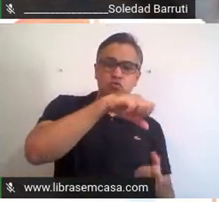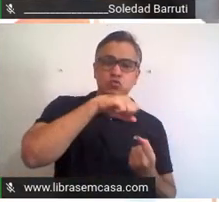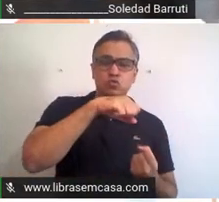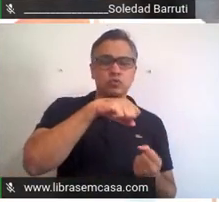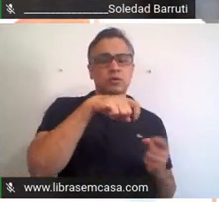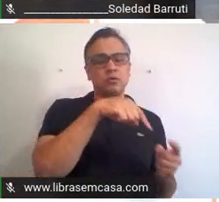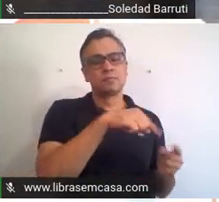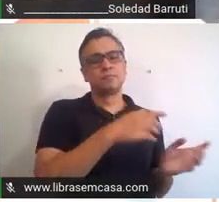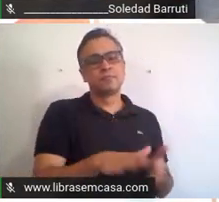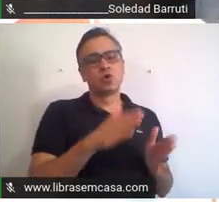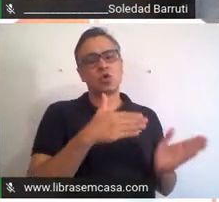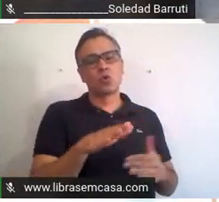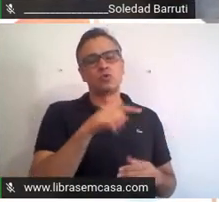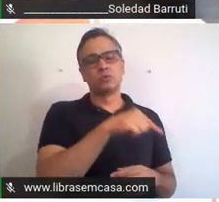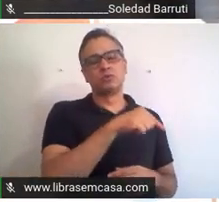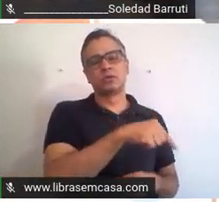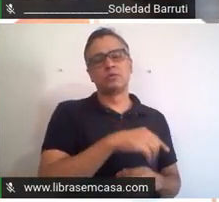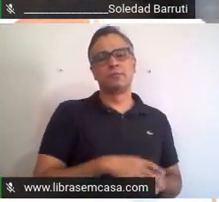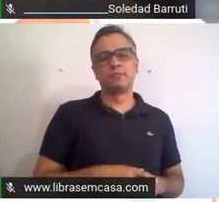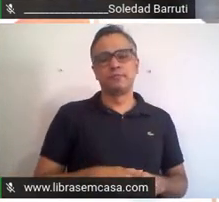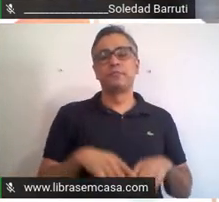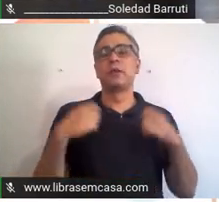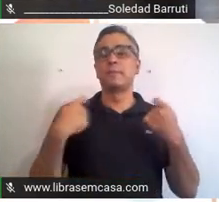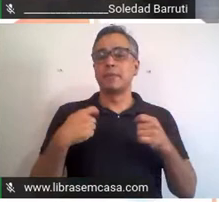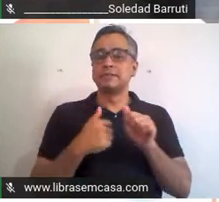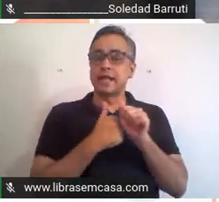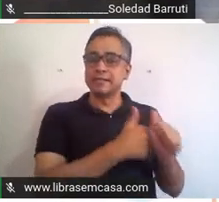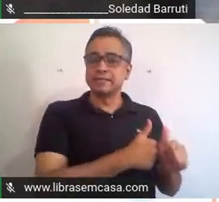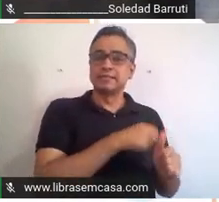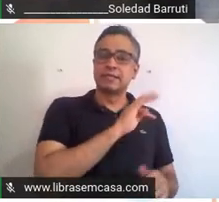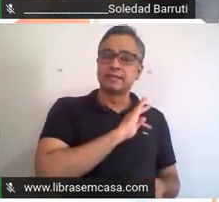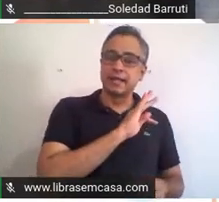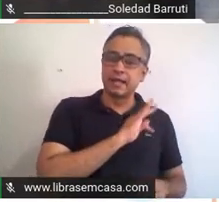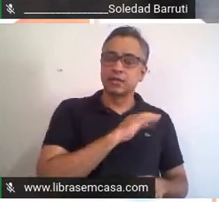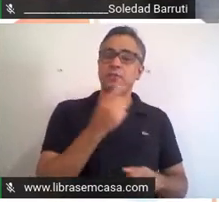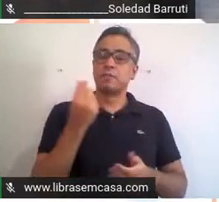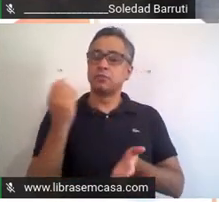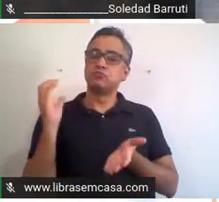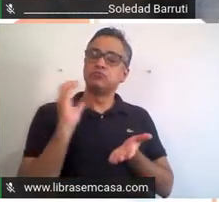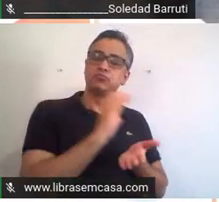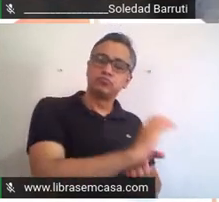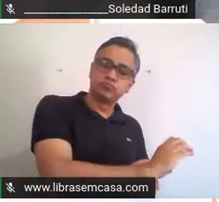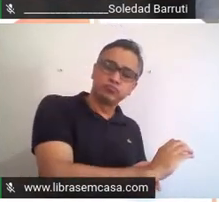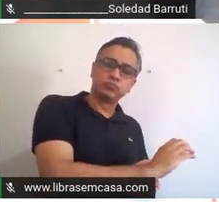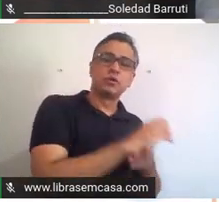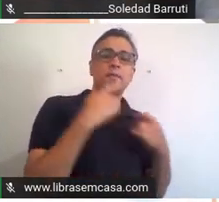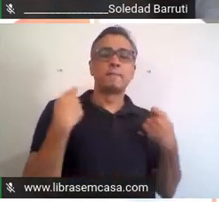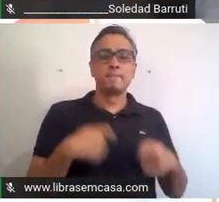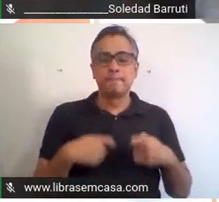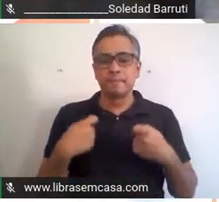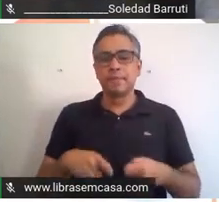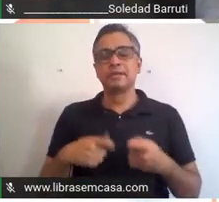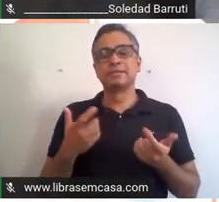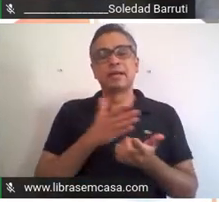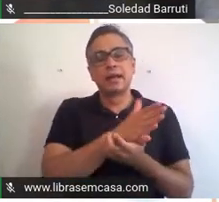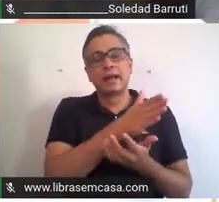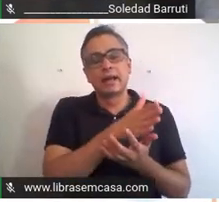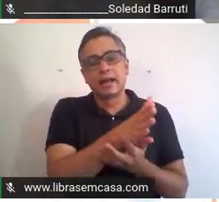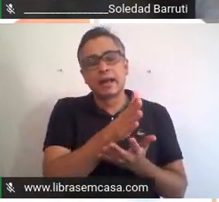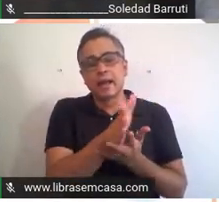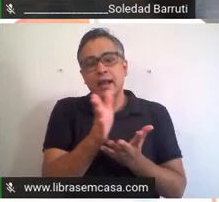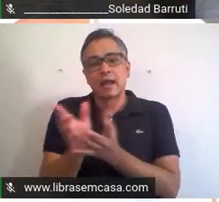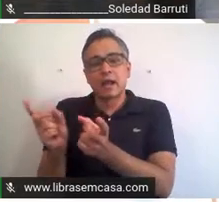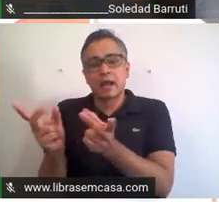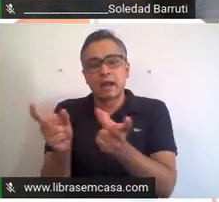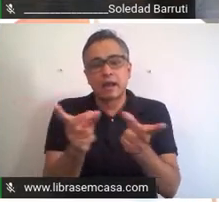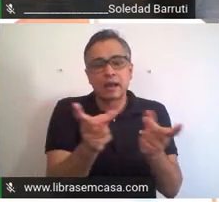Ela precisa de assistência técnica, ela precisa de financiamento, ela precisa de canais de